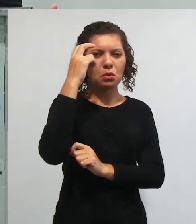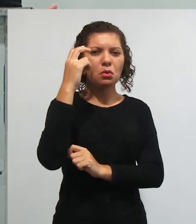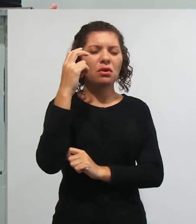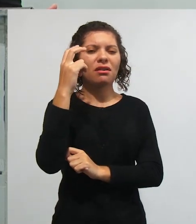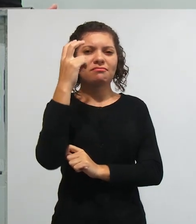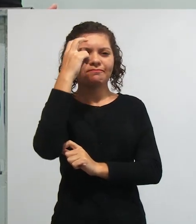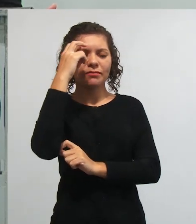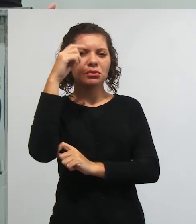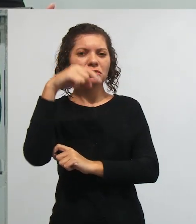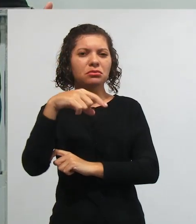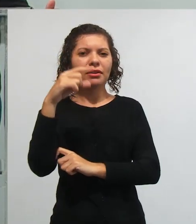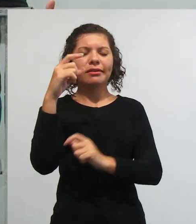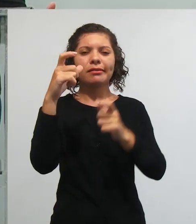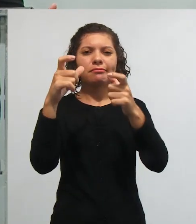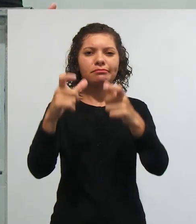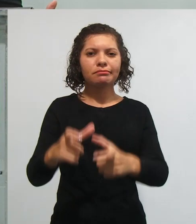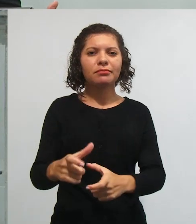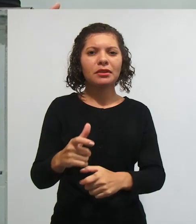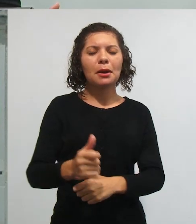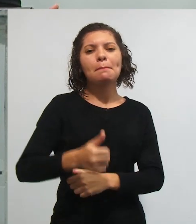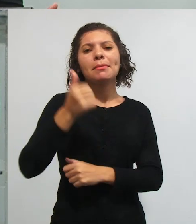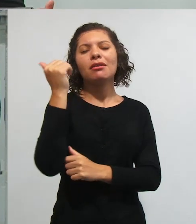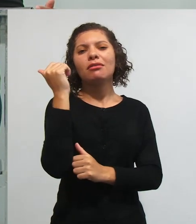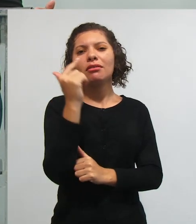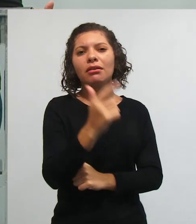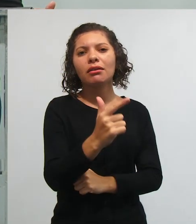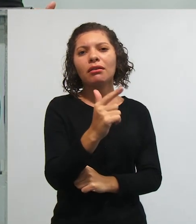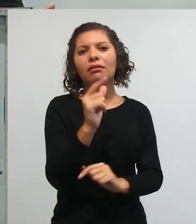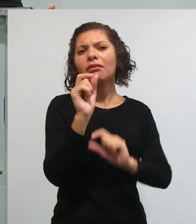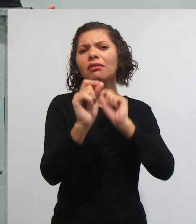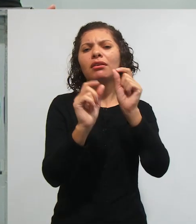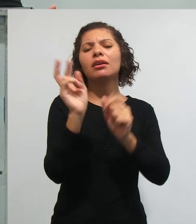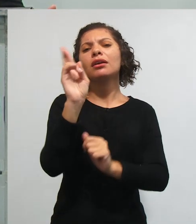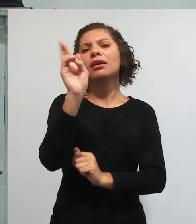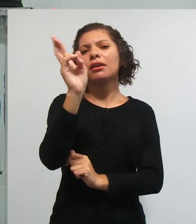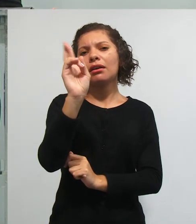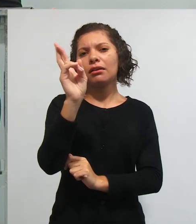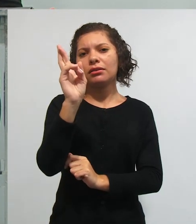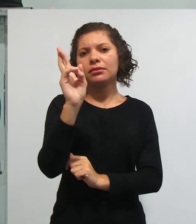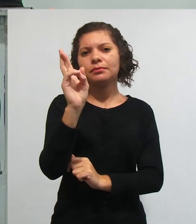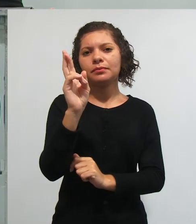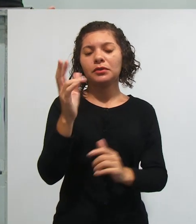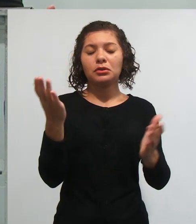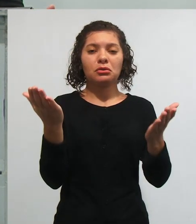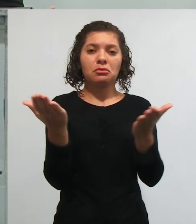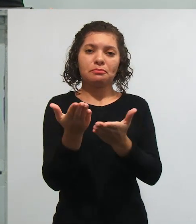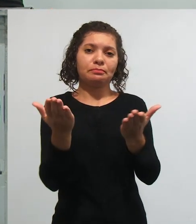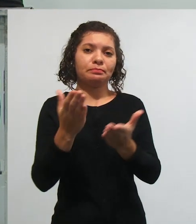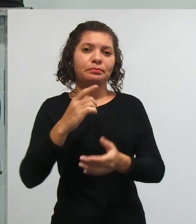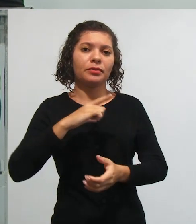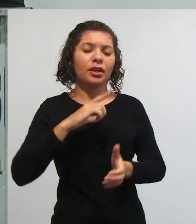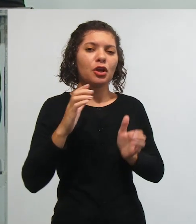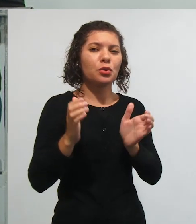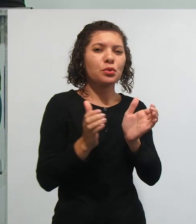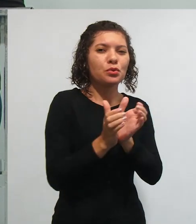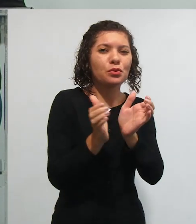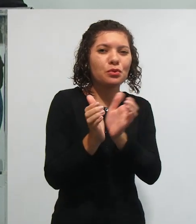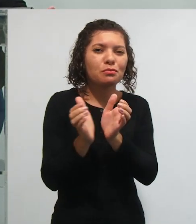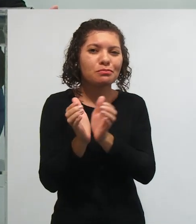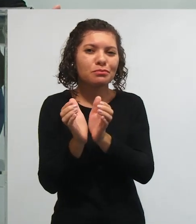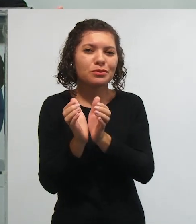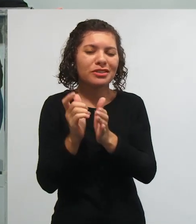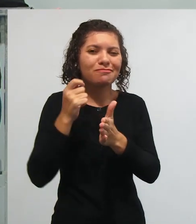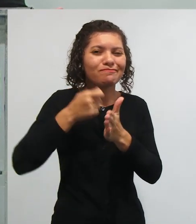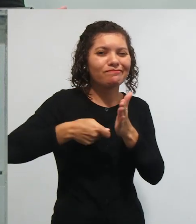aquela E hoje há vários grupos em busca de resgatar a sua própria identidade e